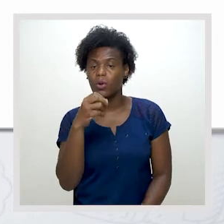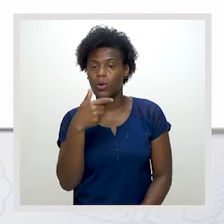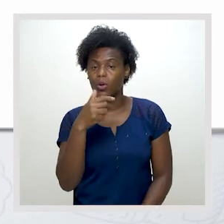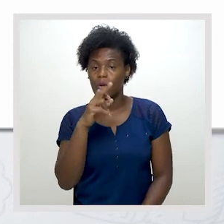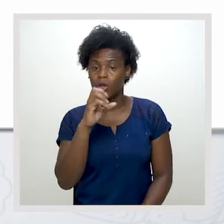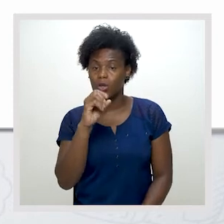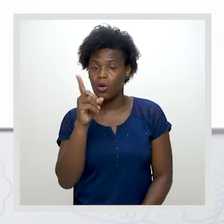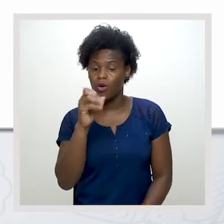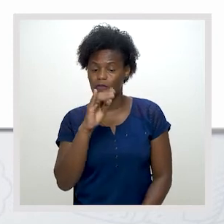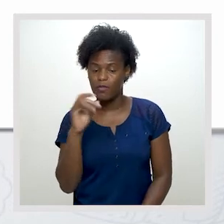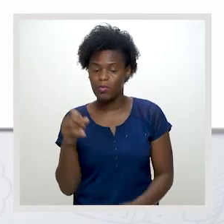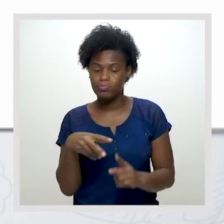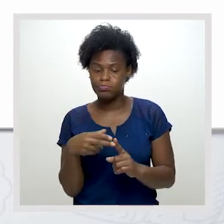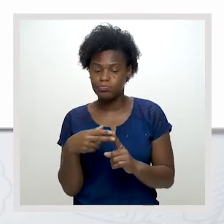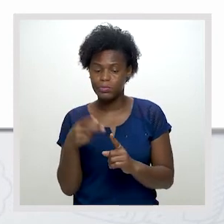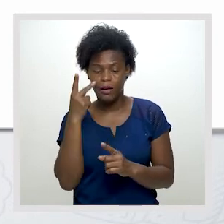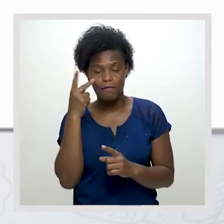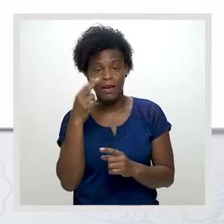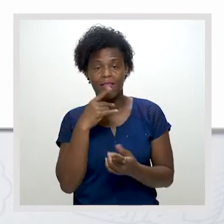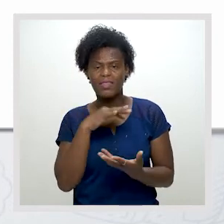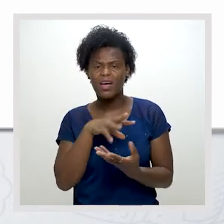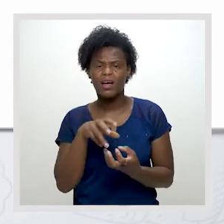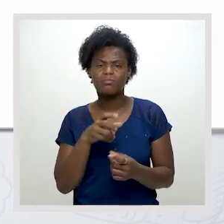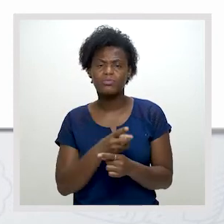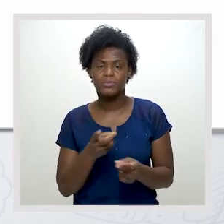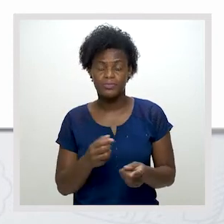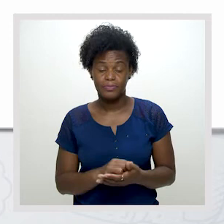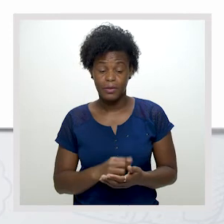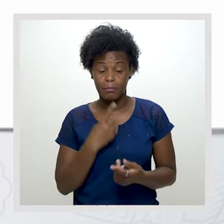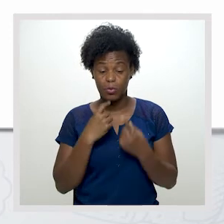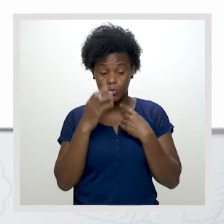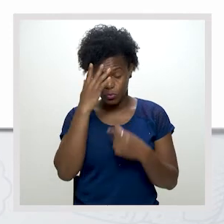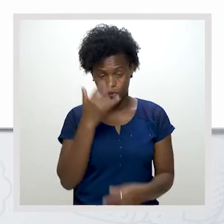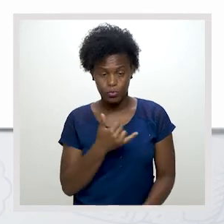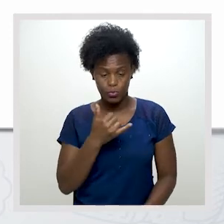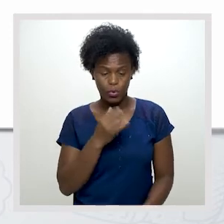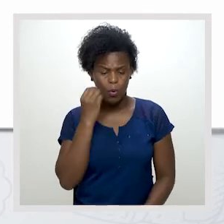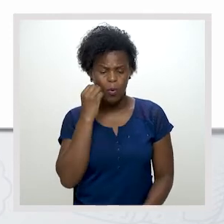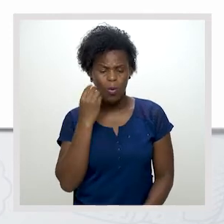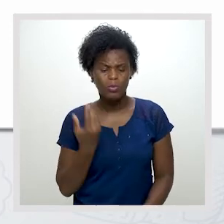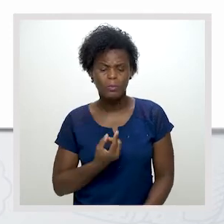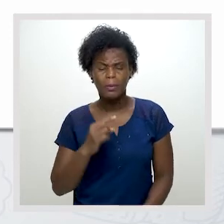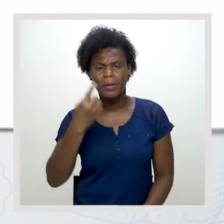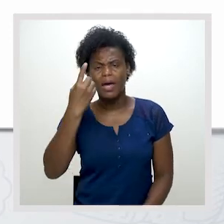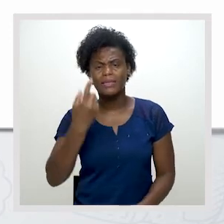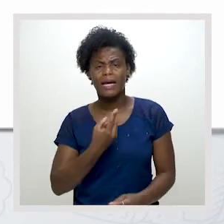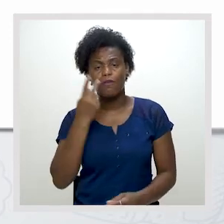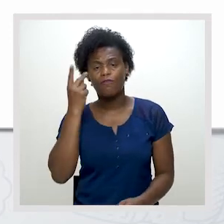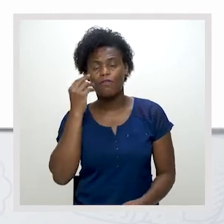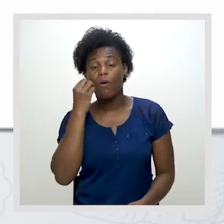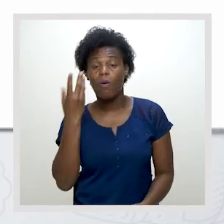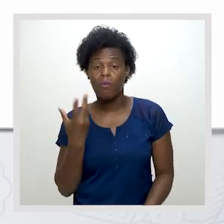manutenção da vida na Terra? E a segunda pergunta, como eram os primeiros